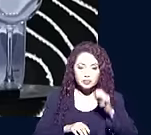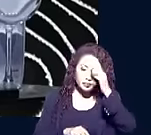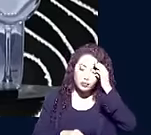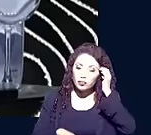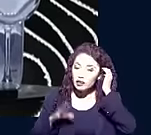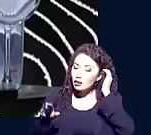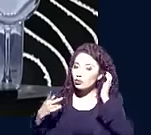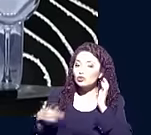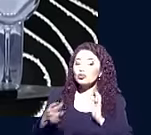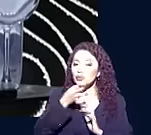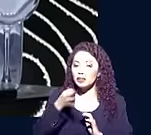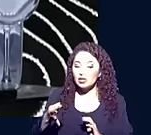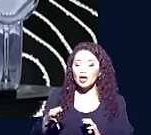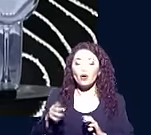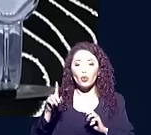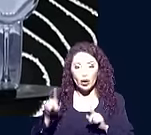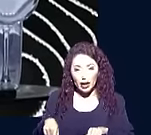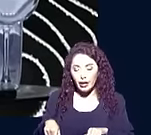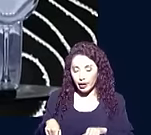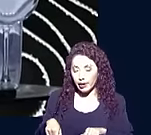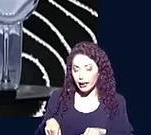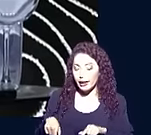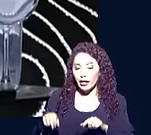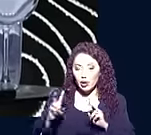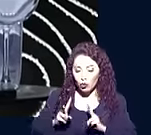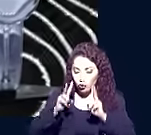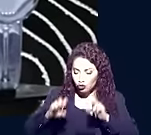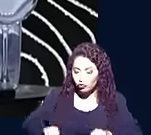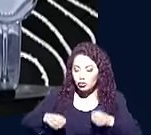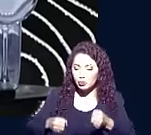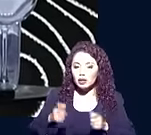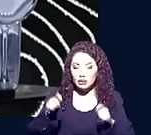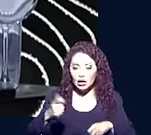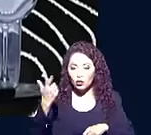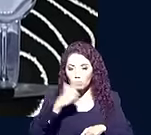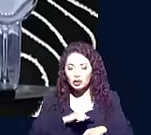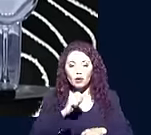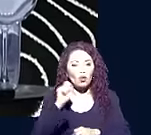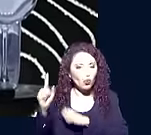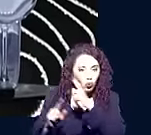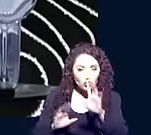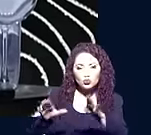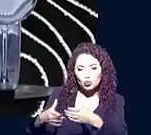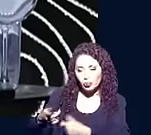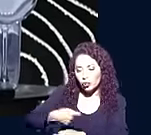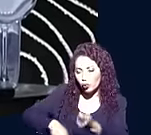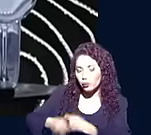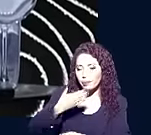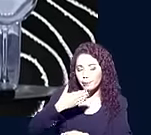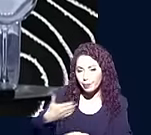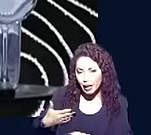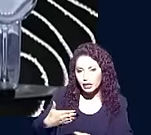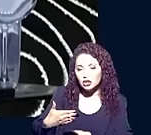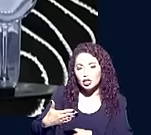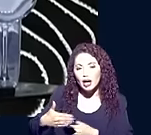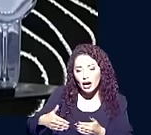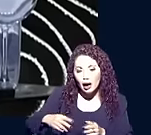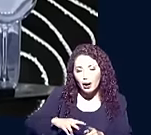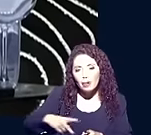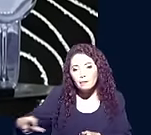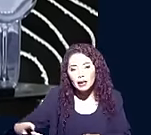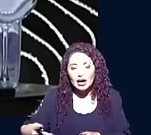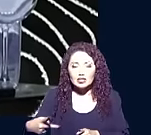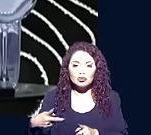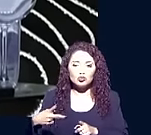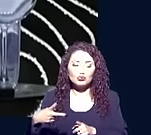Lira é de fazer esse esforço de continuar porque por exemplo tem gente na equipe Econômica que pede mais um prazo Poxa a gente se for para desistir da Meta fiscal que seja em